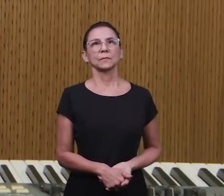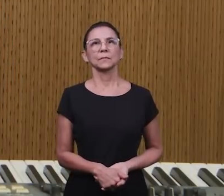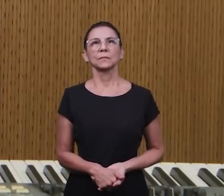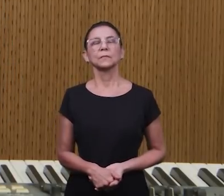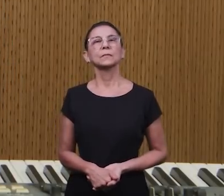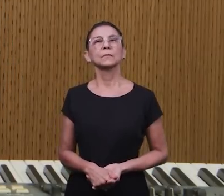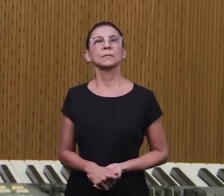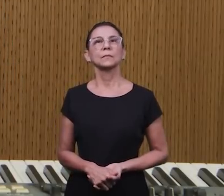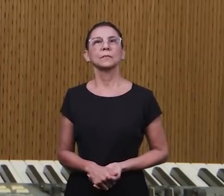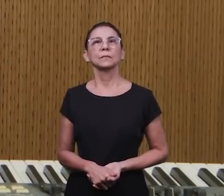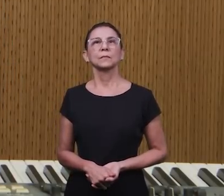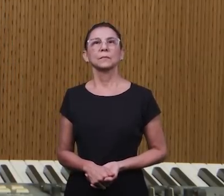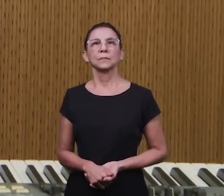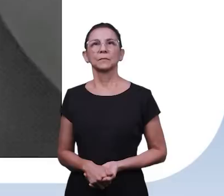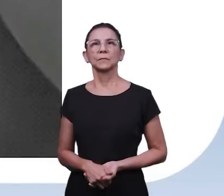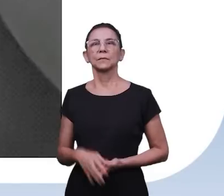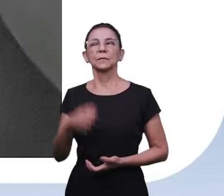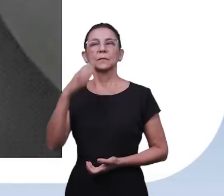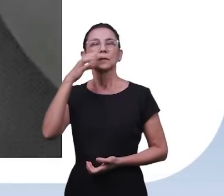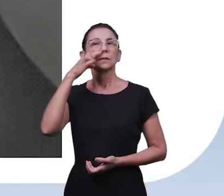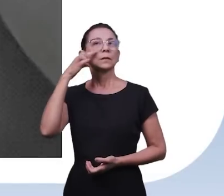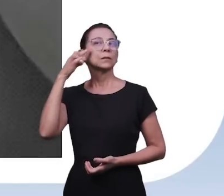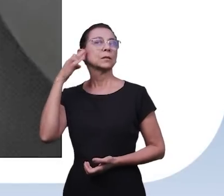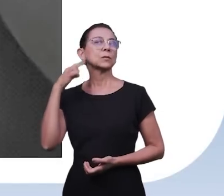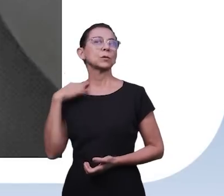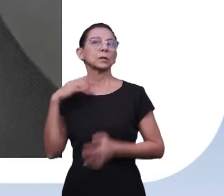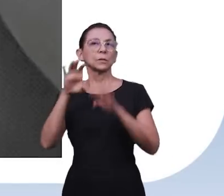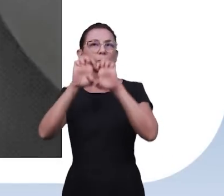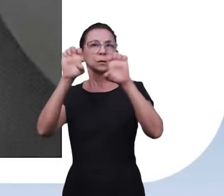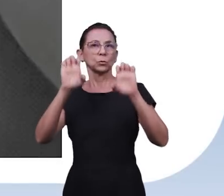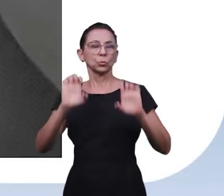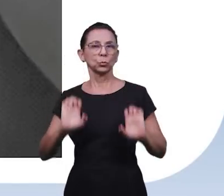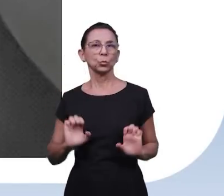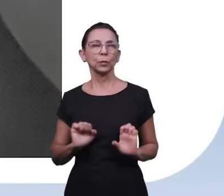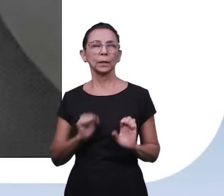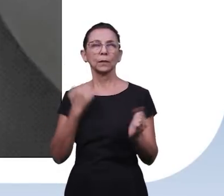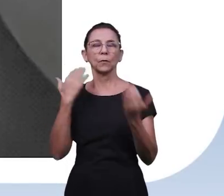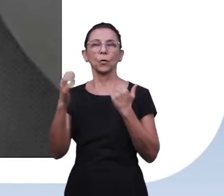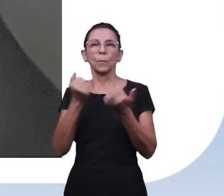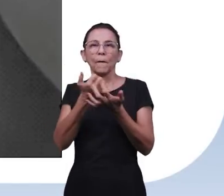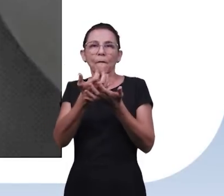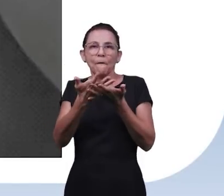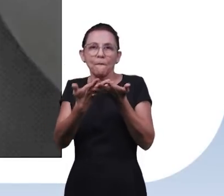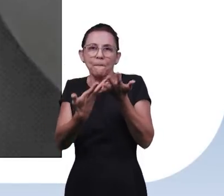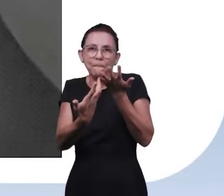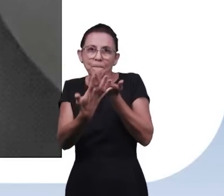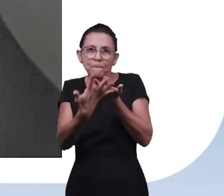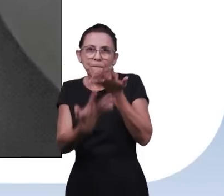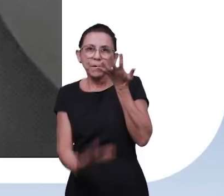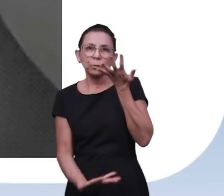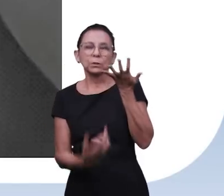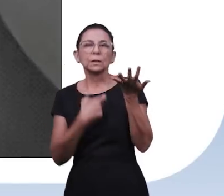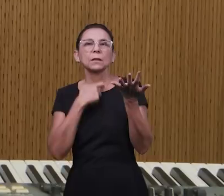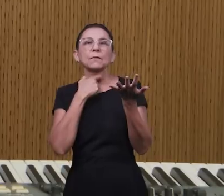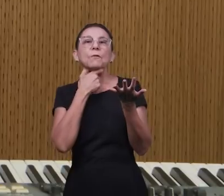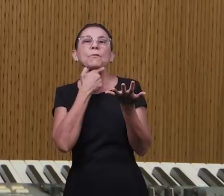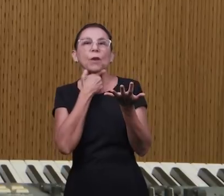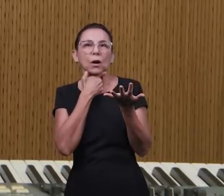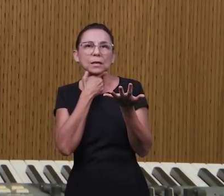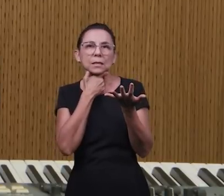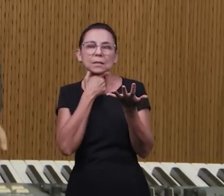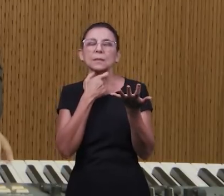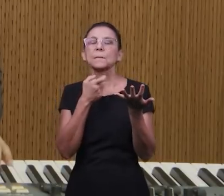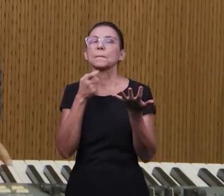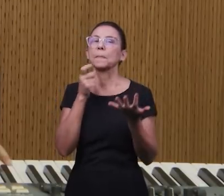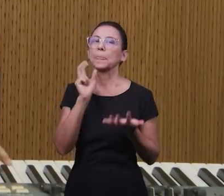Toda essa estrutura, ela vai servir como o filtro da nossa voz. Nós já tivemos a prova disso.